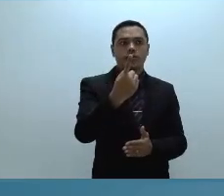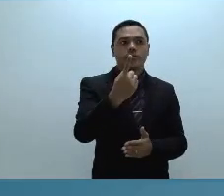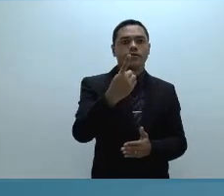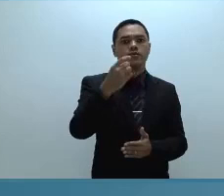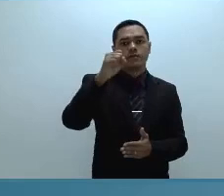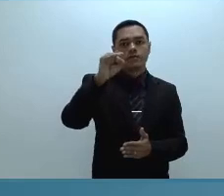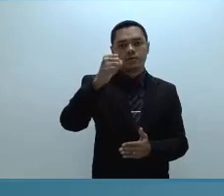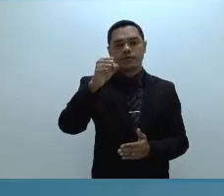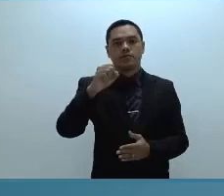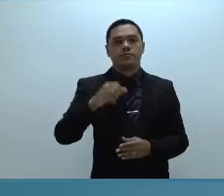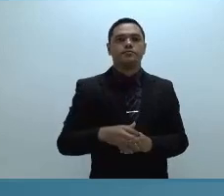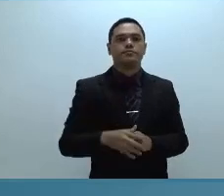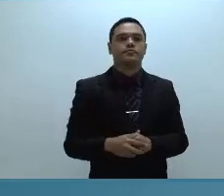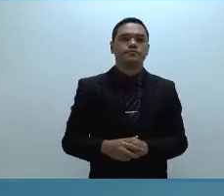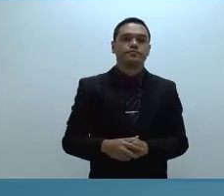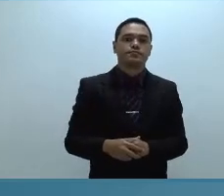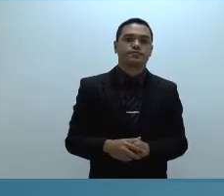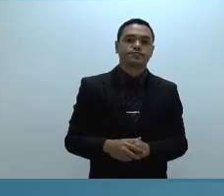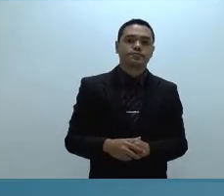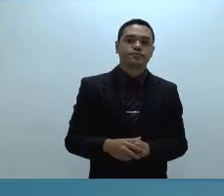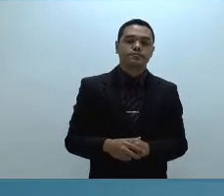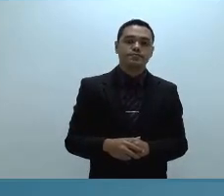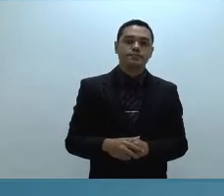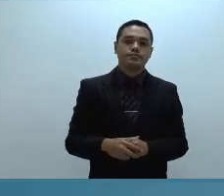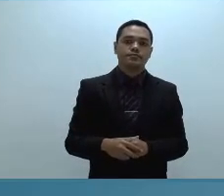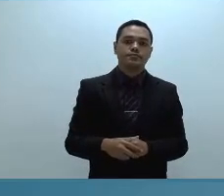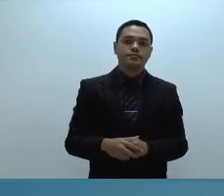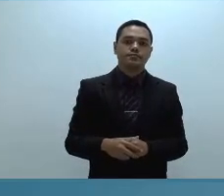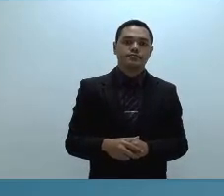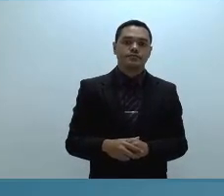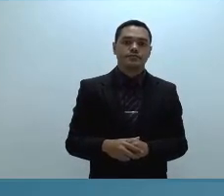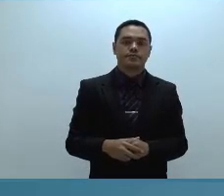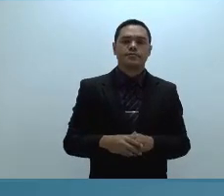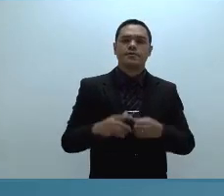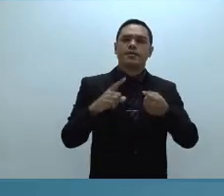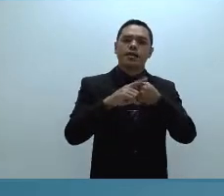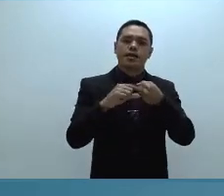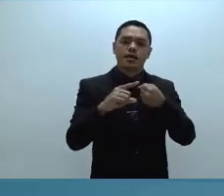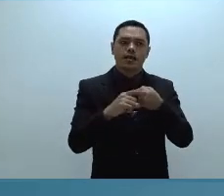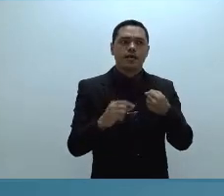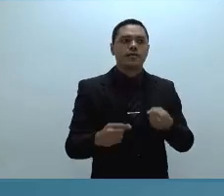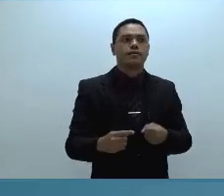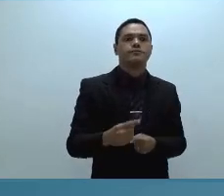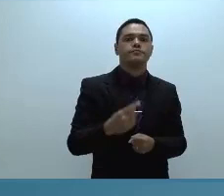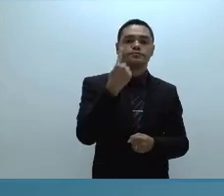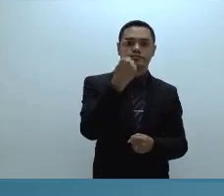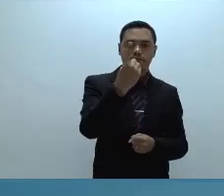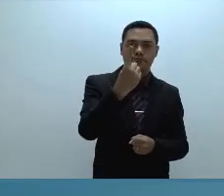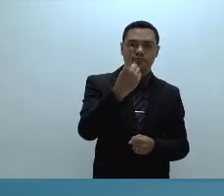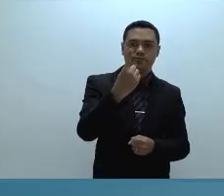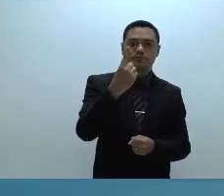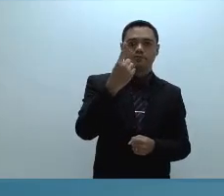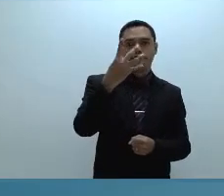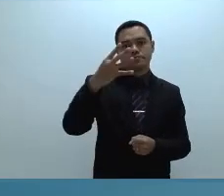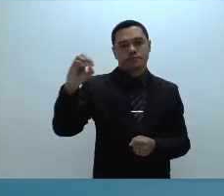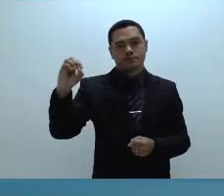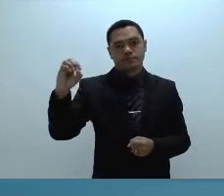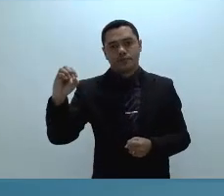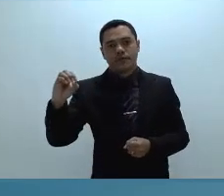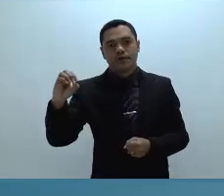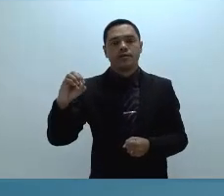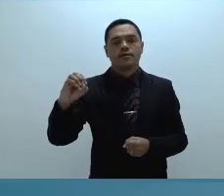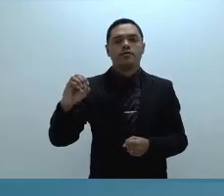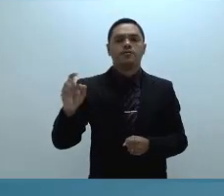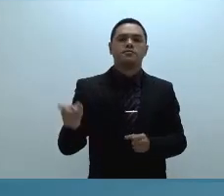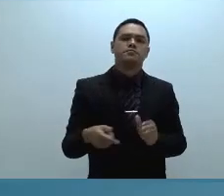A retratação ocorreu para fim de aplicação do artigo 1042 do CPC de 2015, em